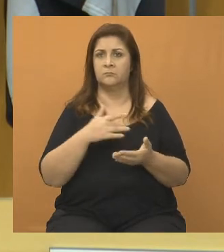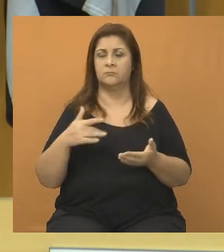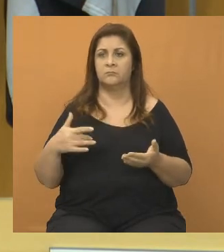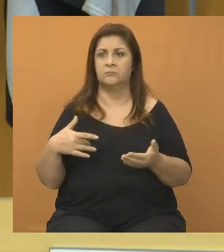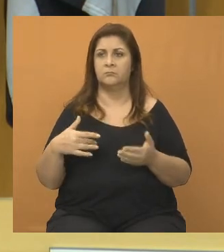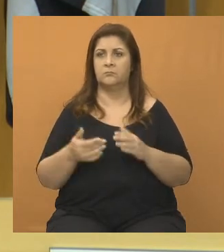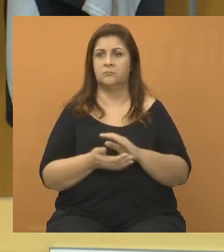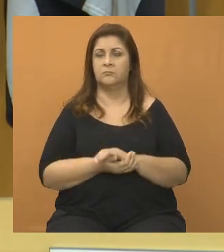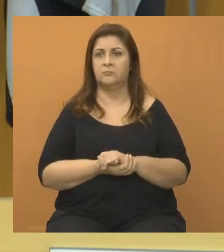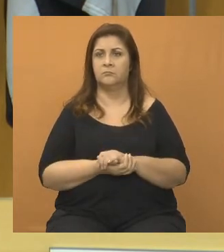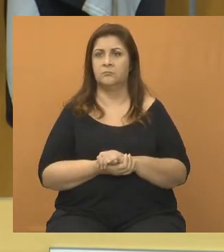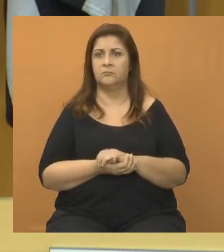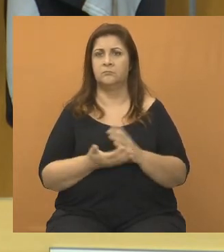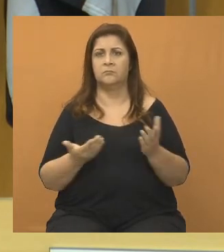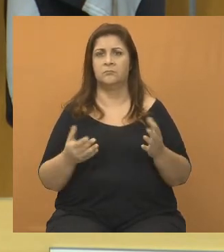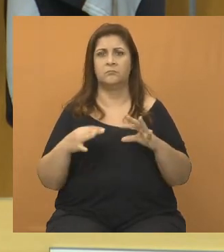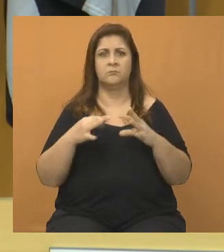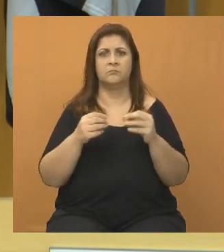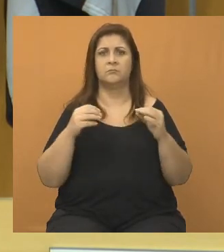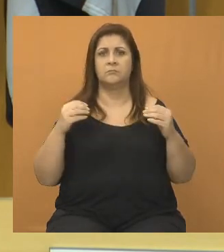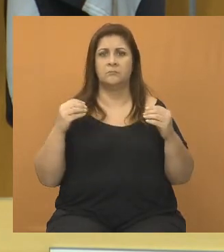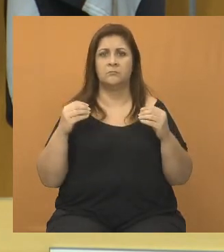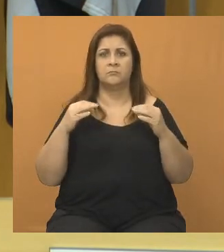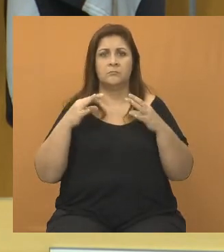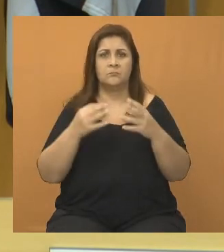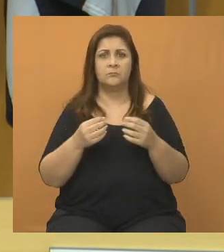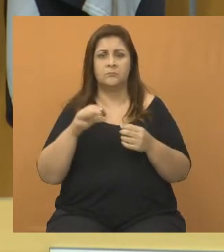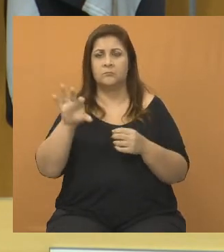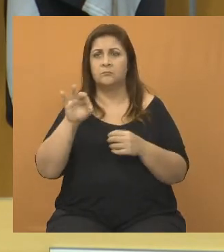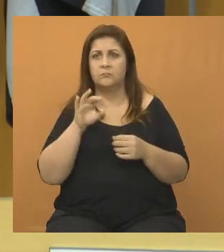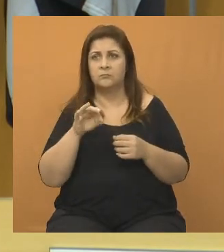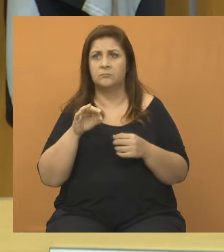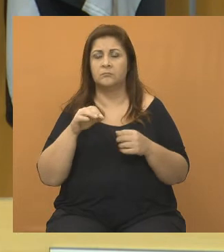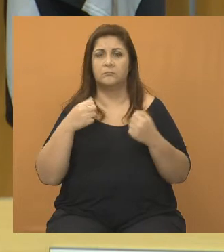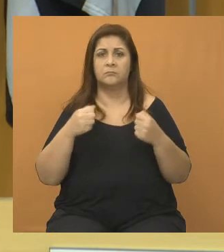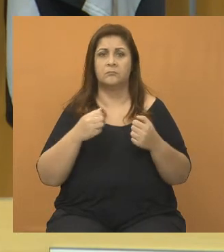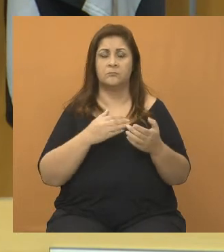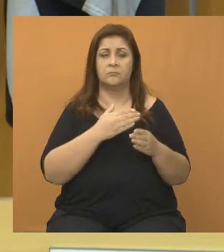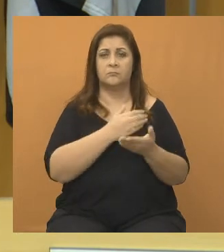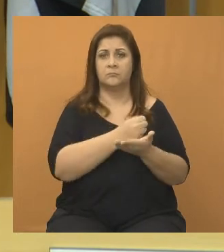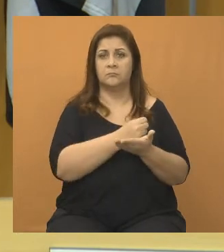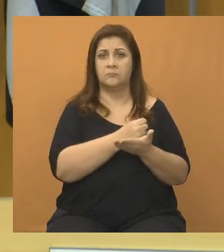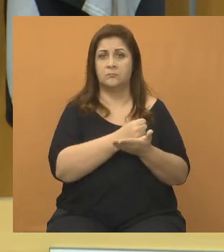né, apontar, mas toda decisão dentro da Secretaria de Saúde tem que passar pelo COMUS,